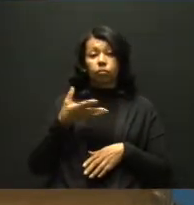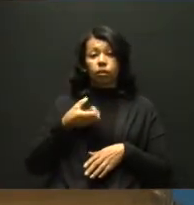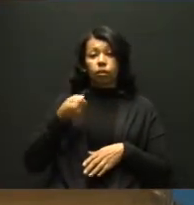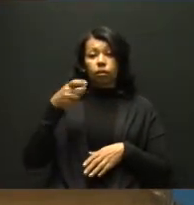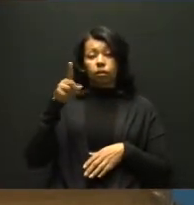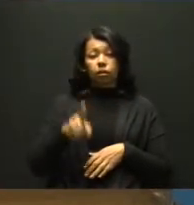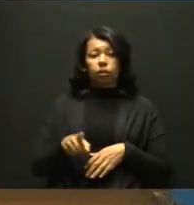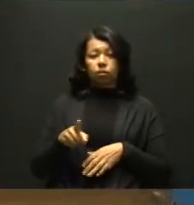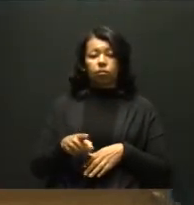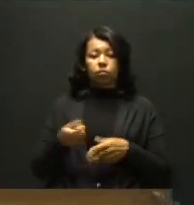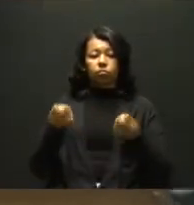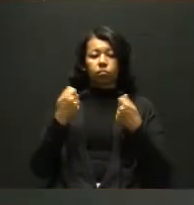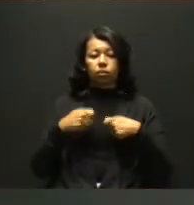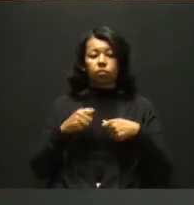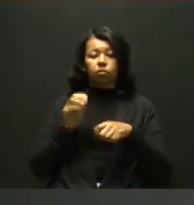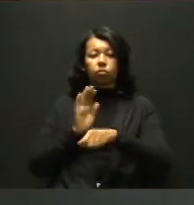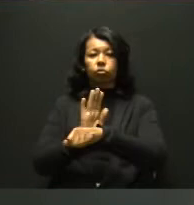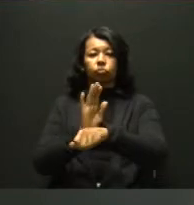ajuda